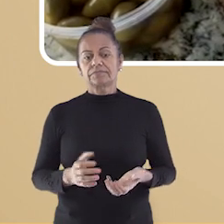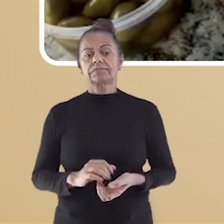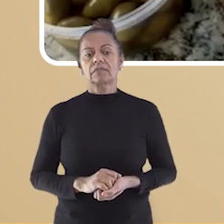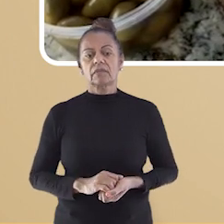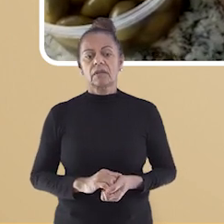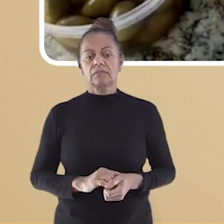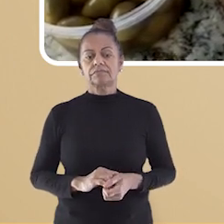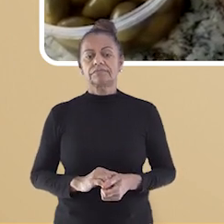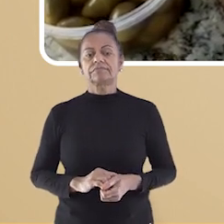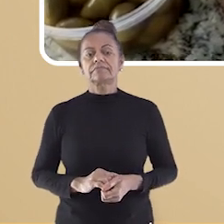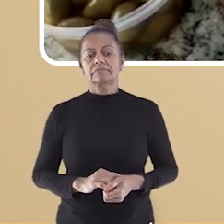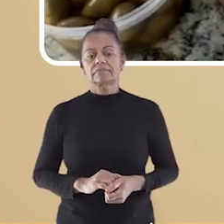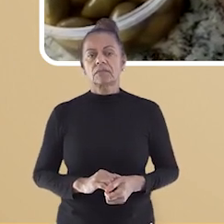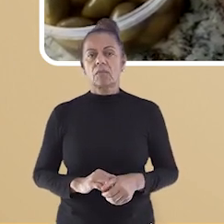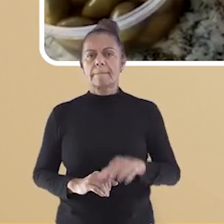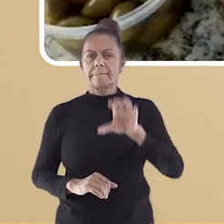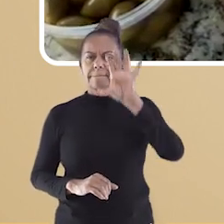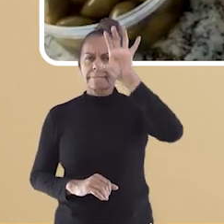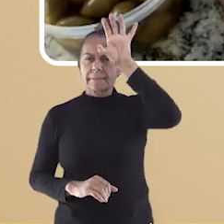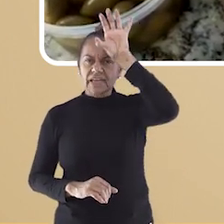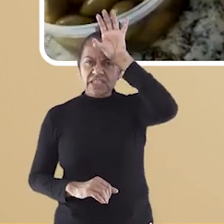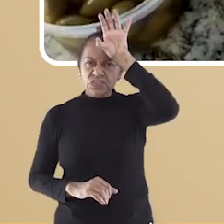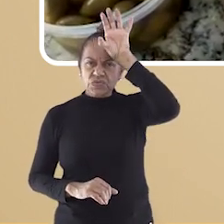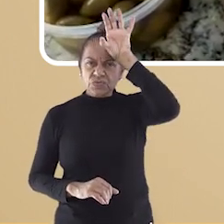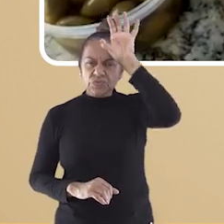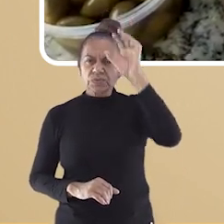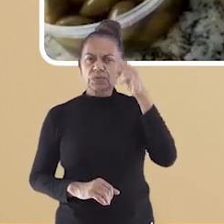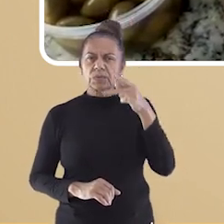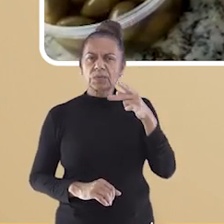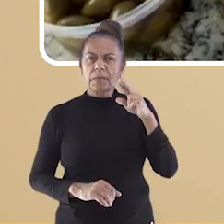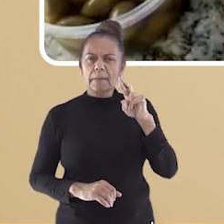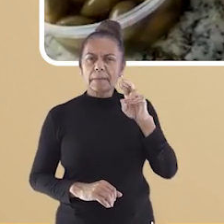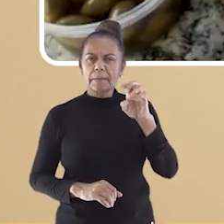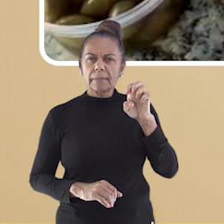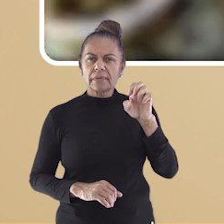do molho de tomate em cima do presunto.